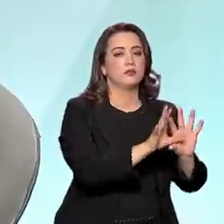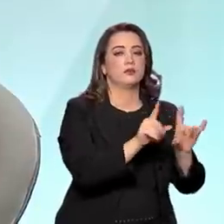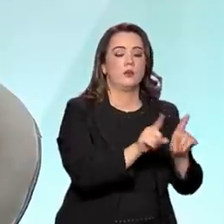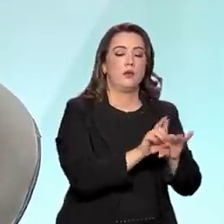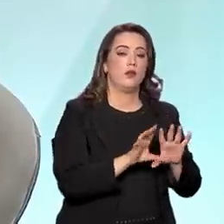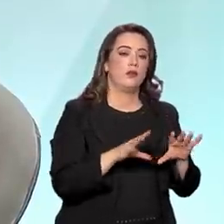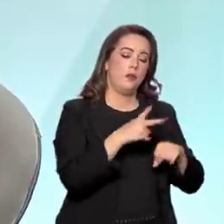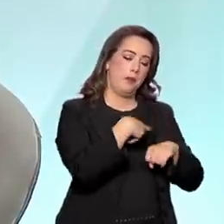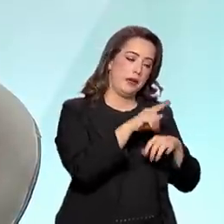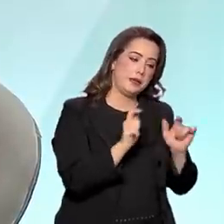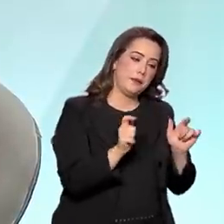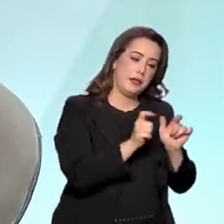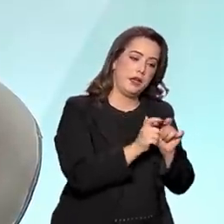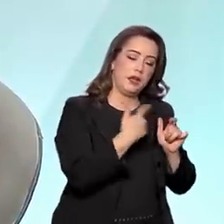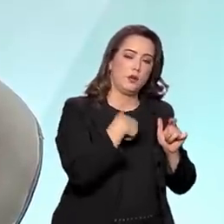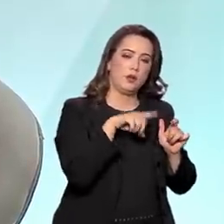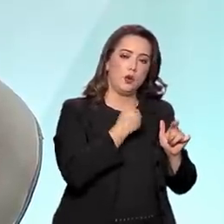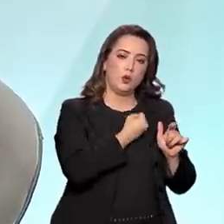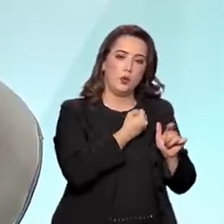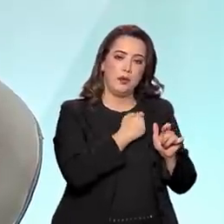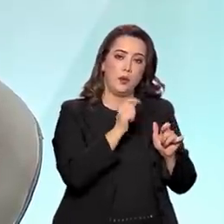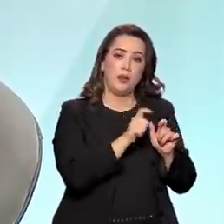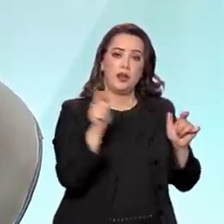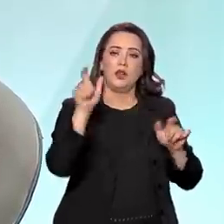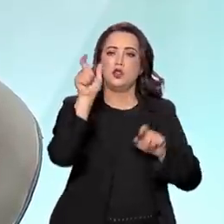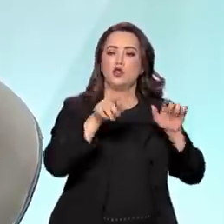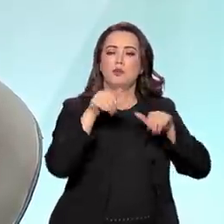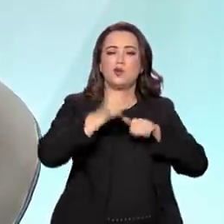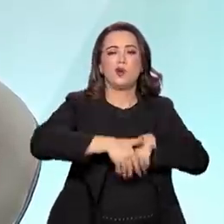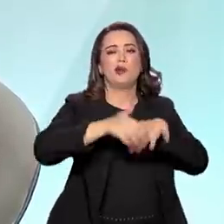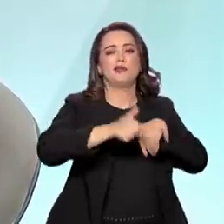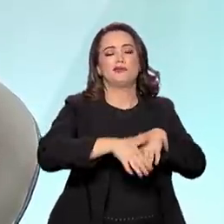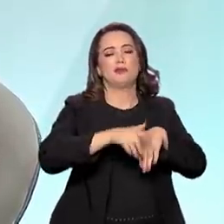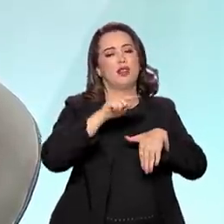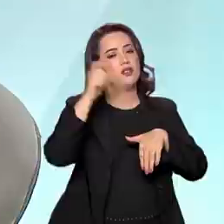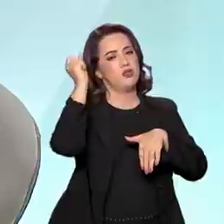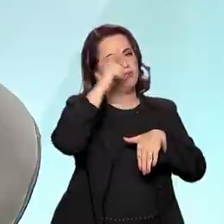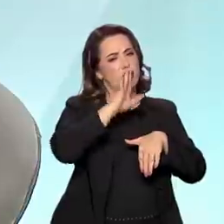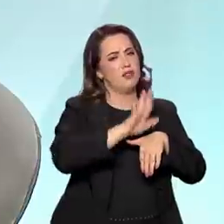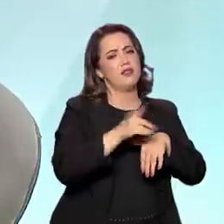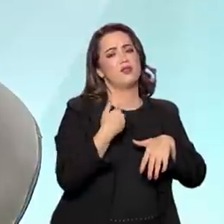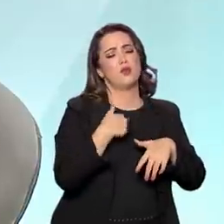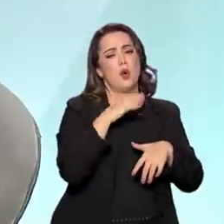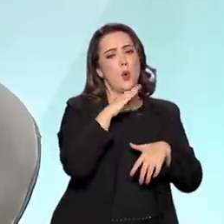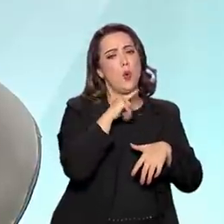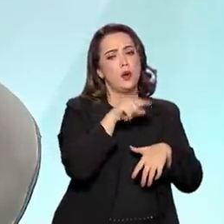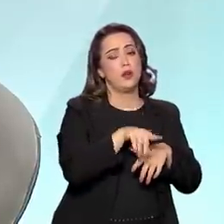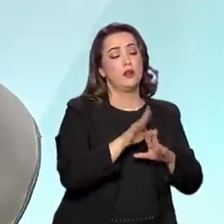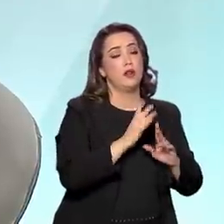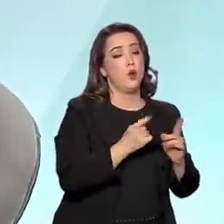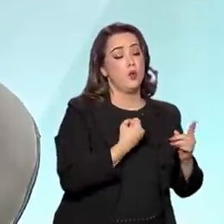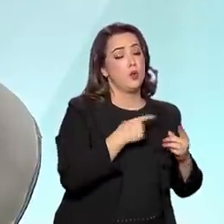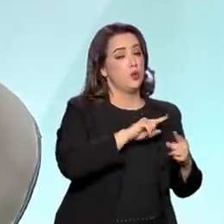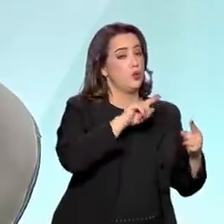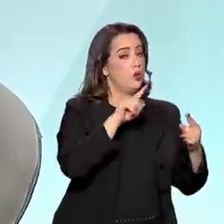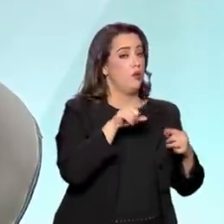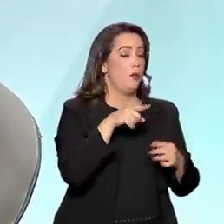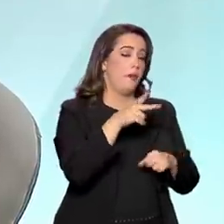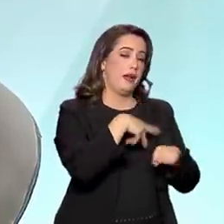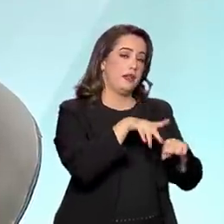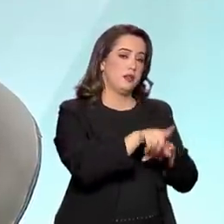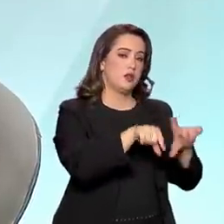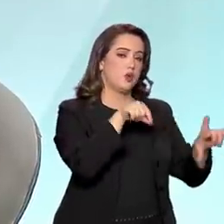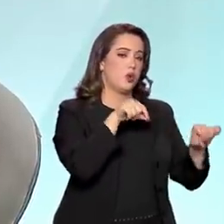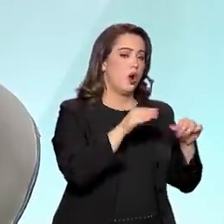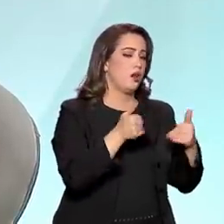objetivo muito grande exército seria é perder uma mão de obra né num esforço de trabalho do país então cada país tem a sua mortalha mas o mais comum